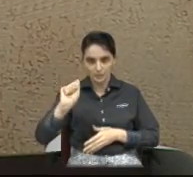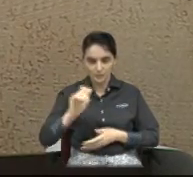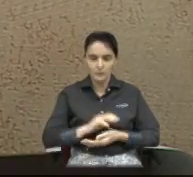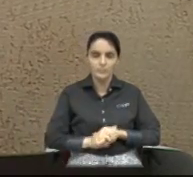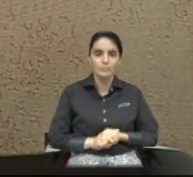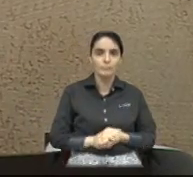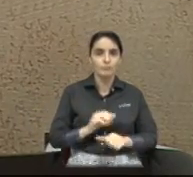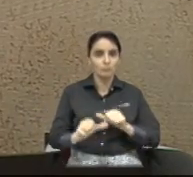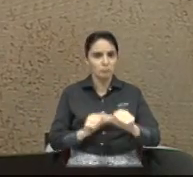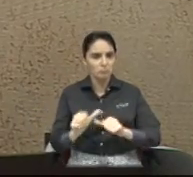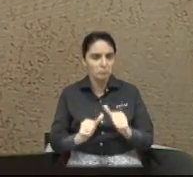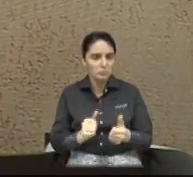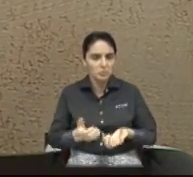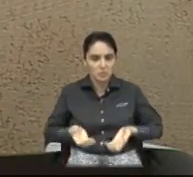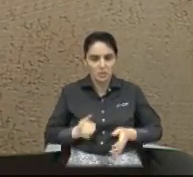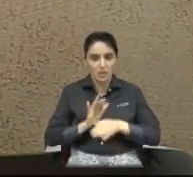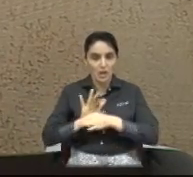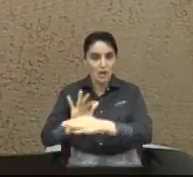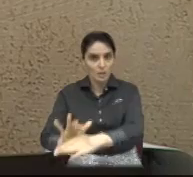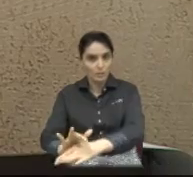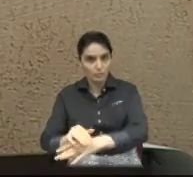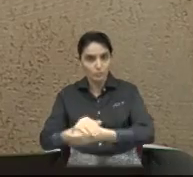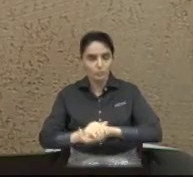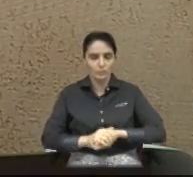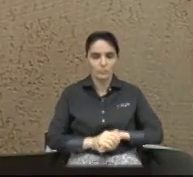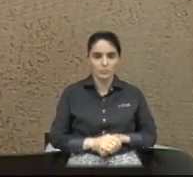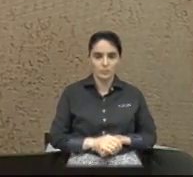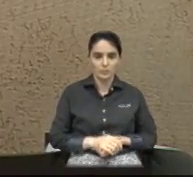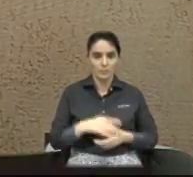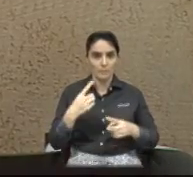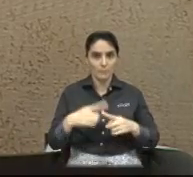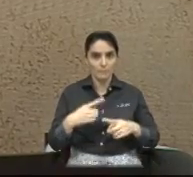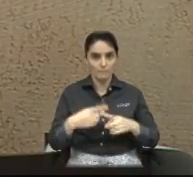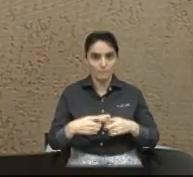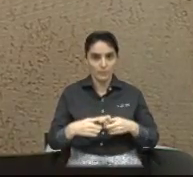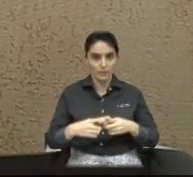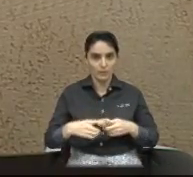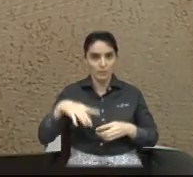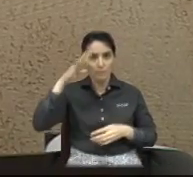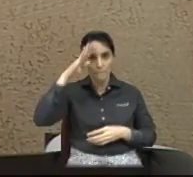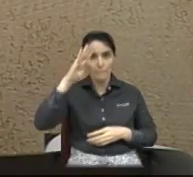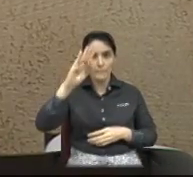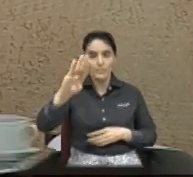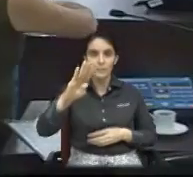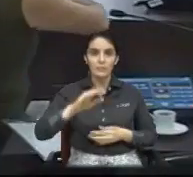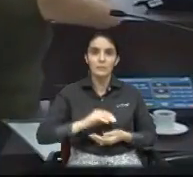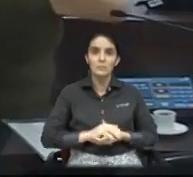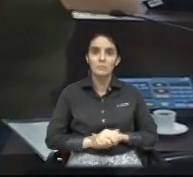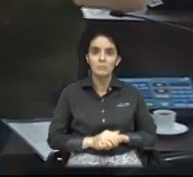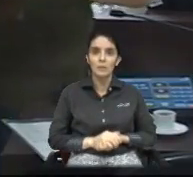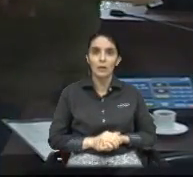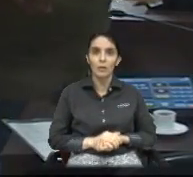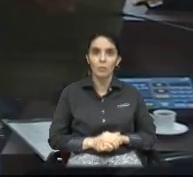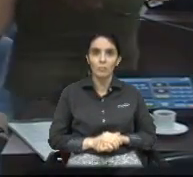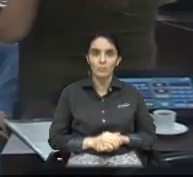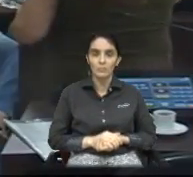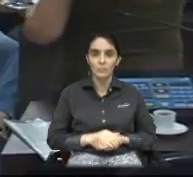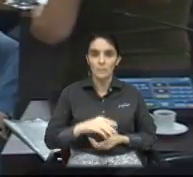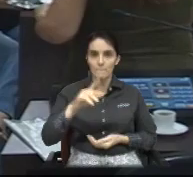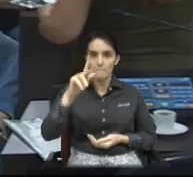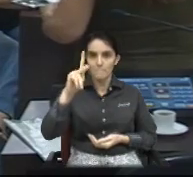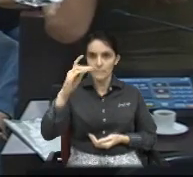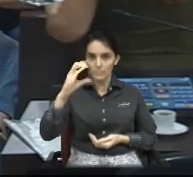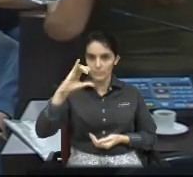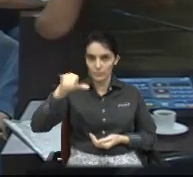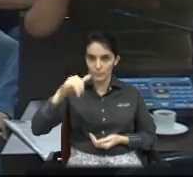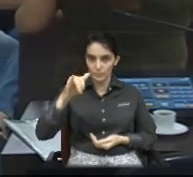com solidariedade, pois caso a decisão seja por prioridade, que a mesma seja pela bacia do Comitê PCJ. Para